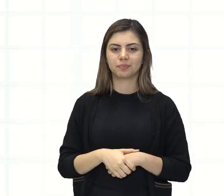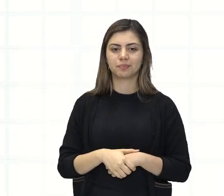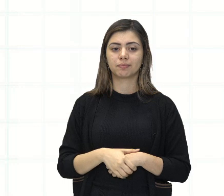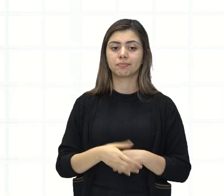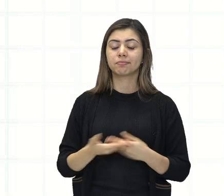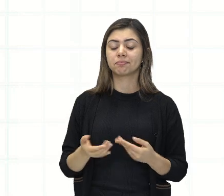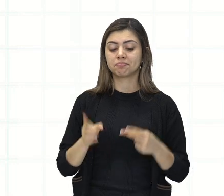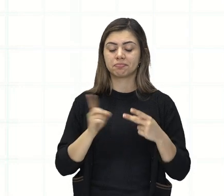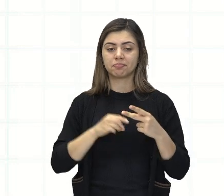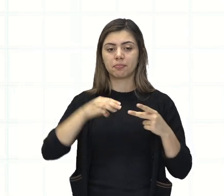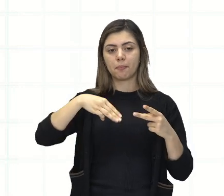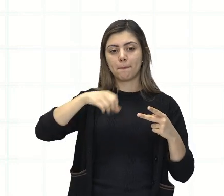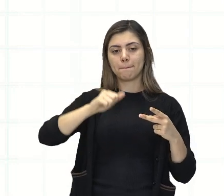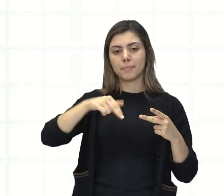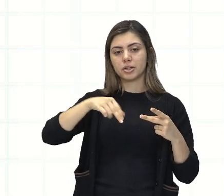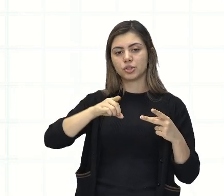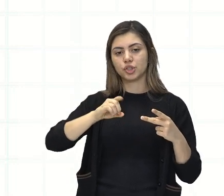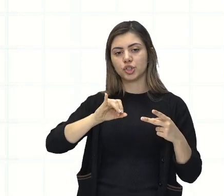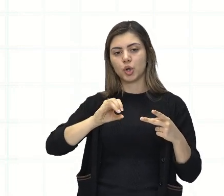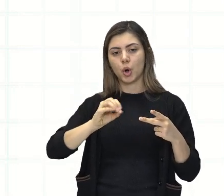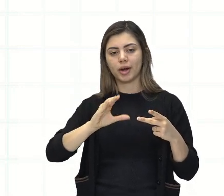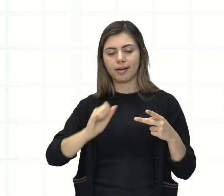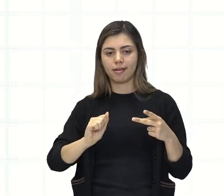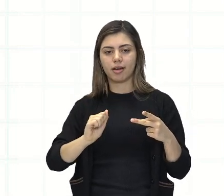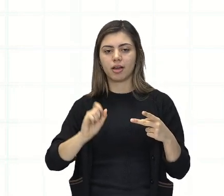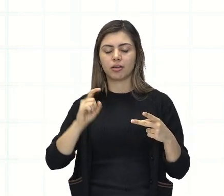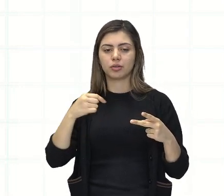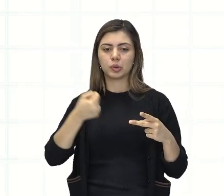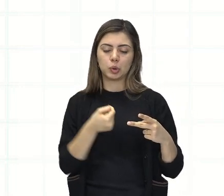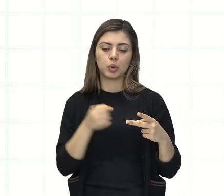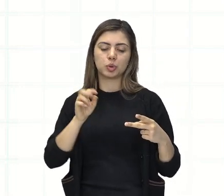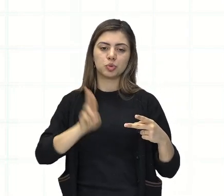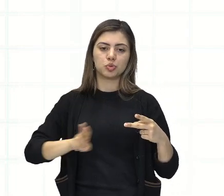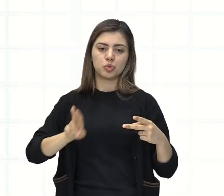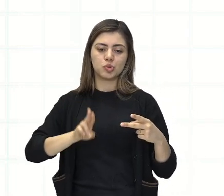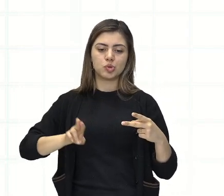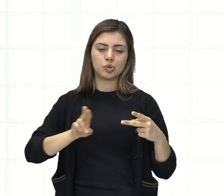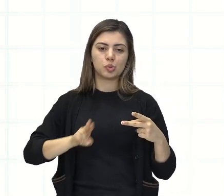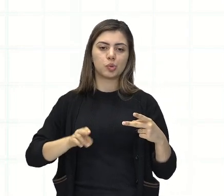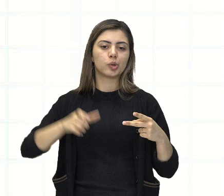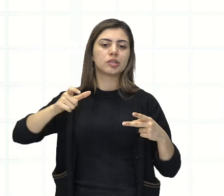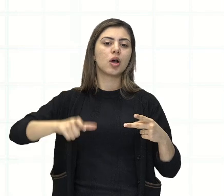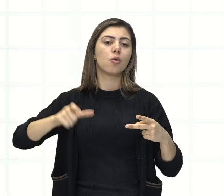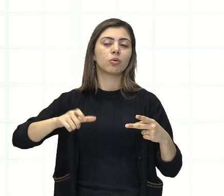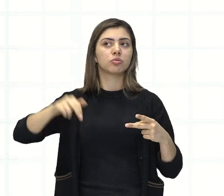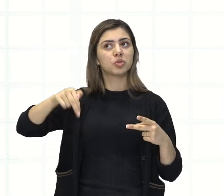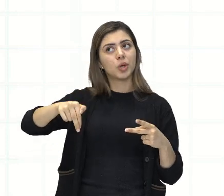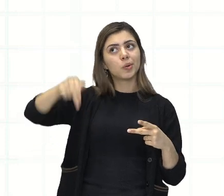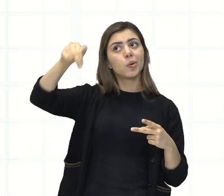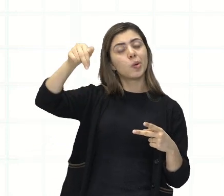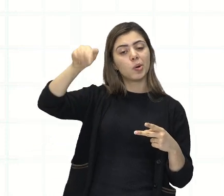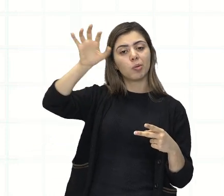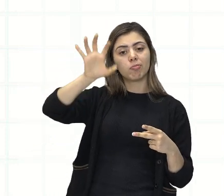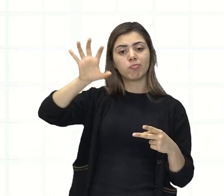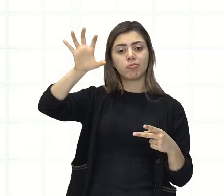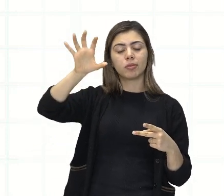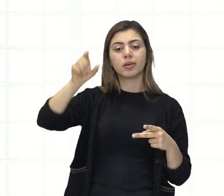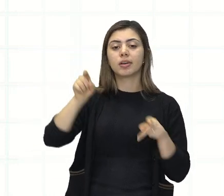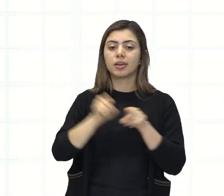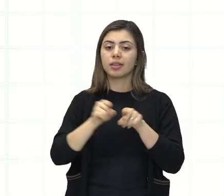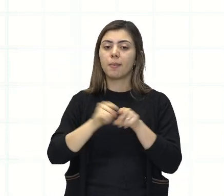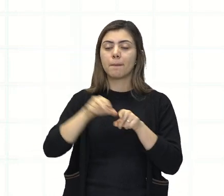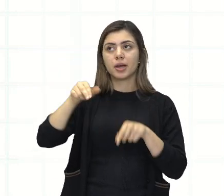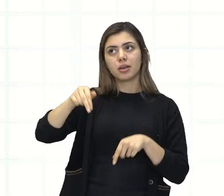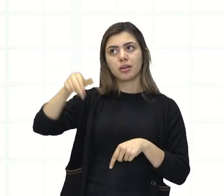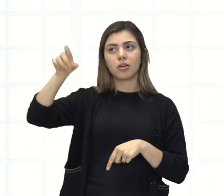A mandioca é uma boa parte do norte e nordeste